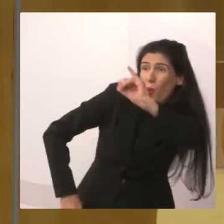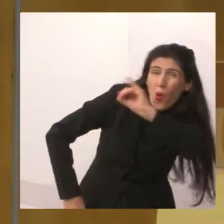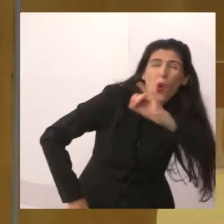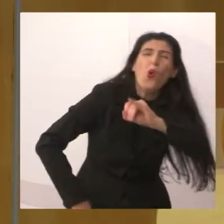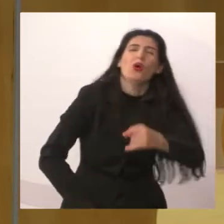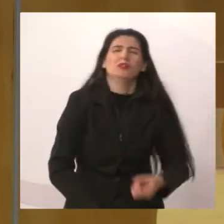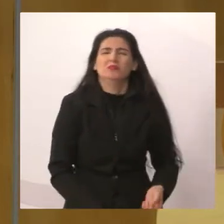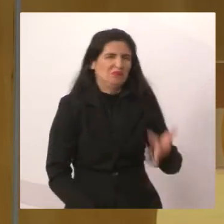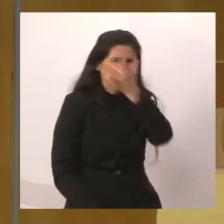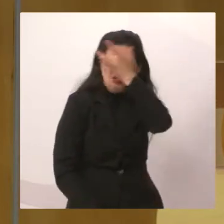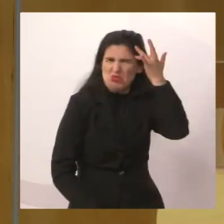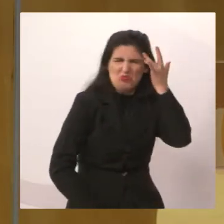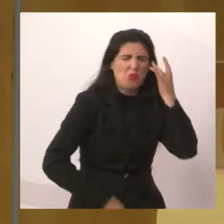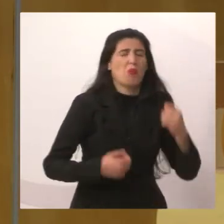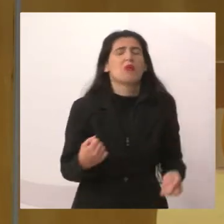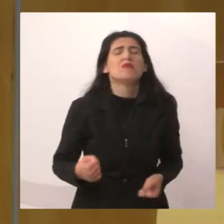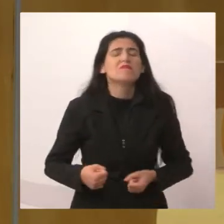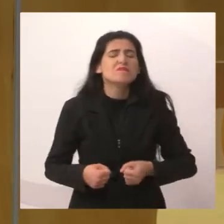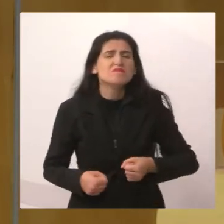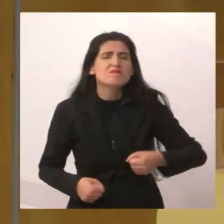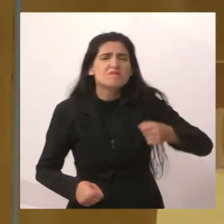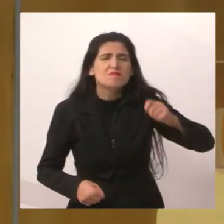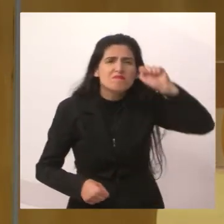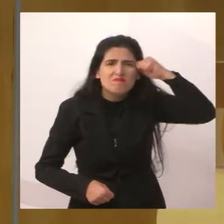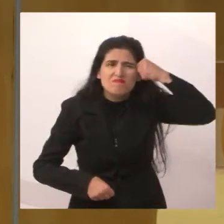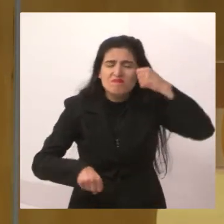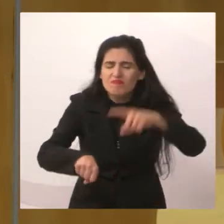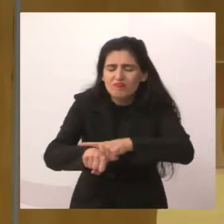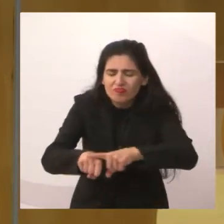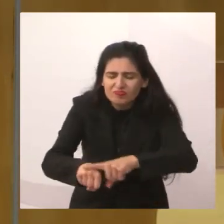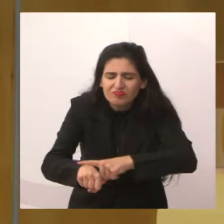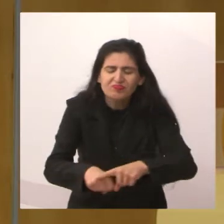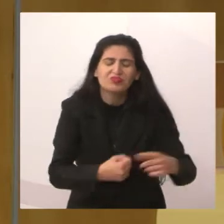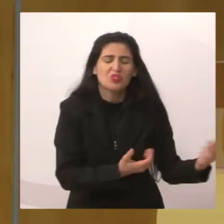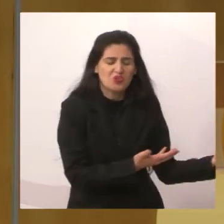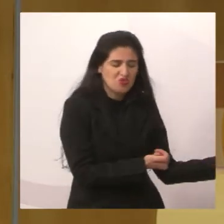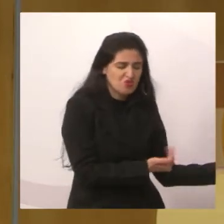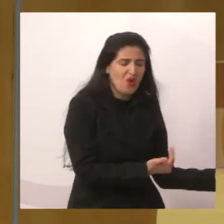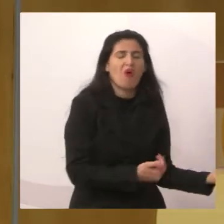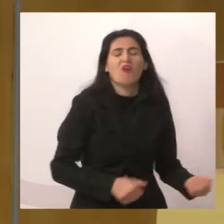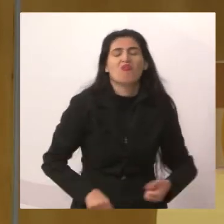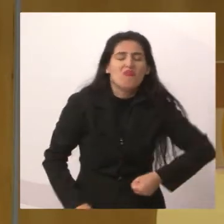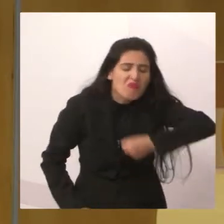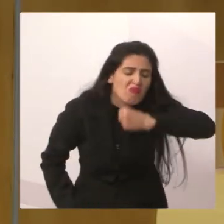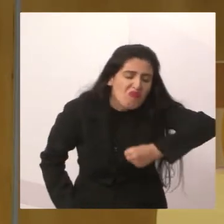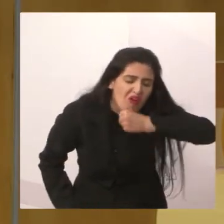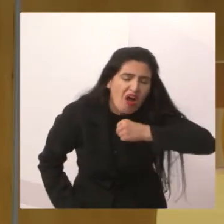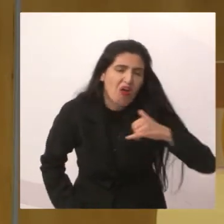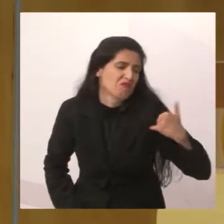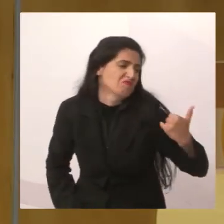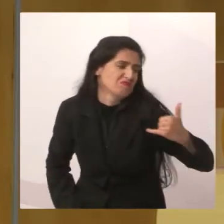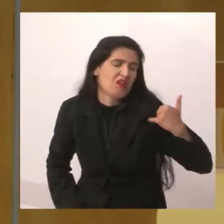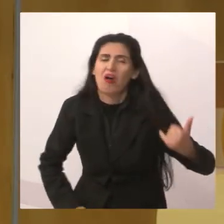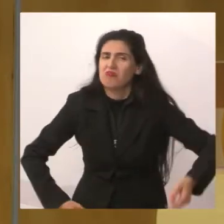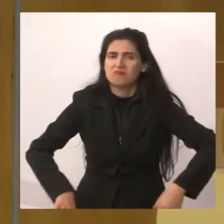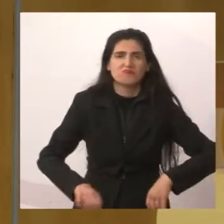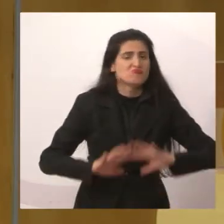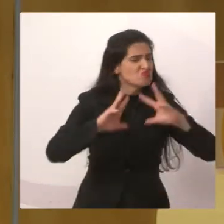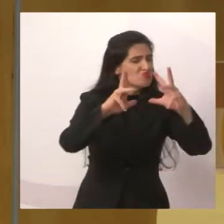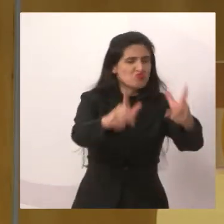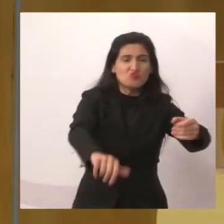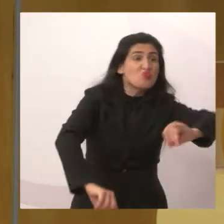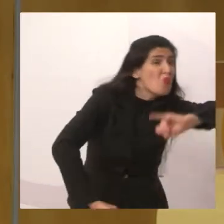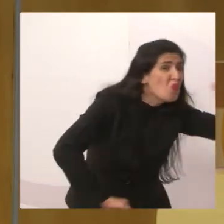branco, idoso, jovem, o mesmo trato. É isso que eu mais ouço das pessoas na rua, que Jacareí precisa voltar